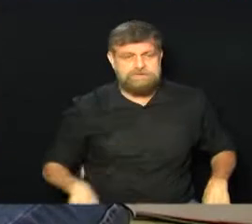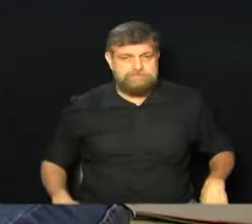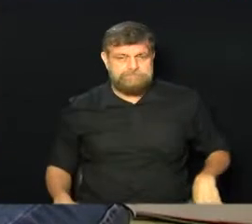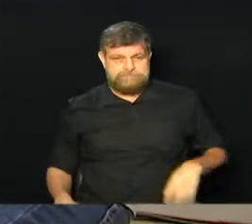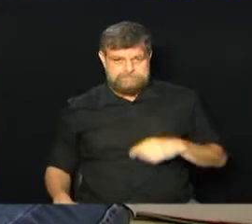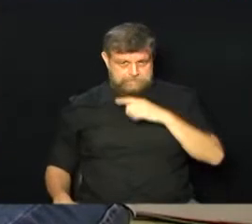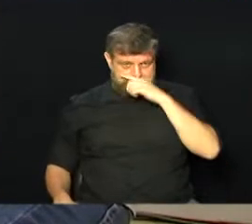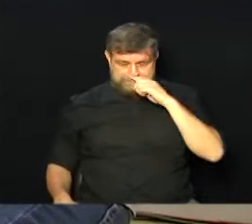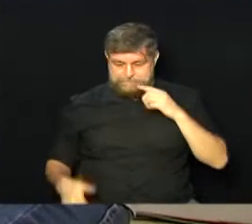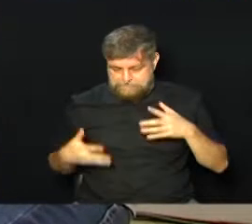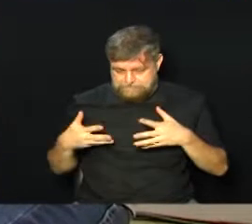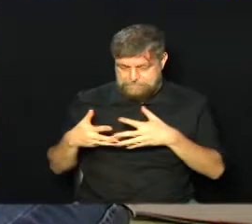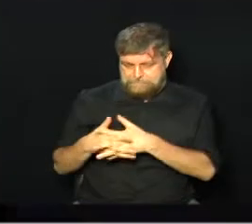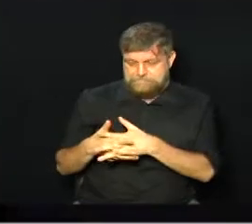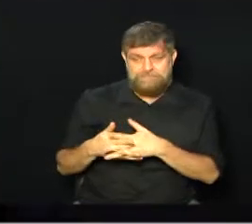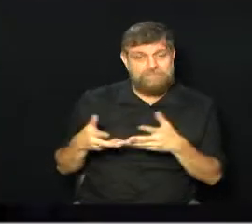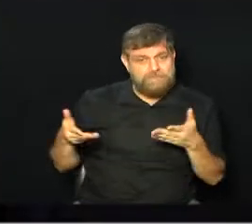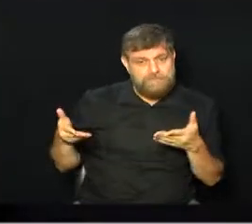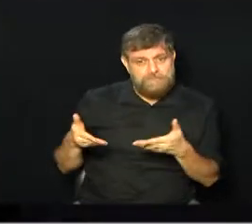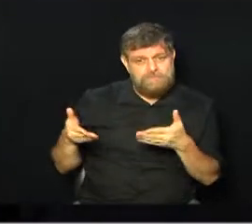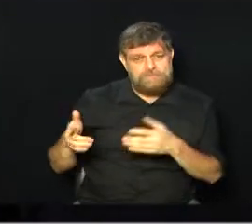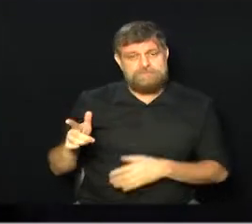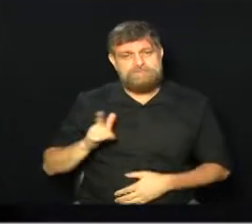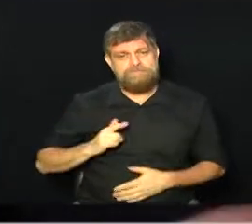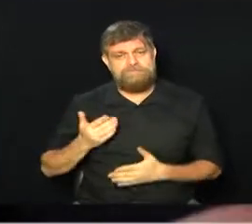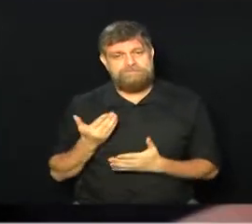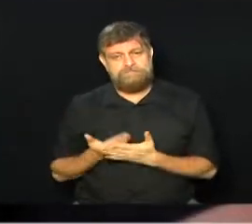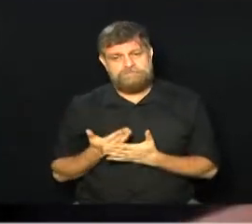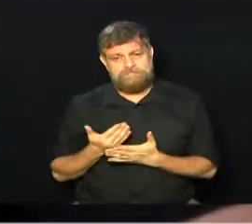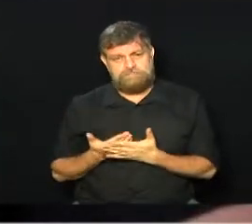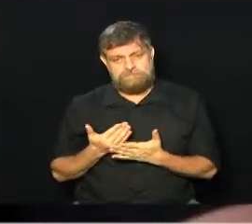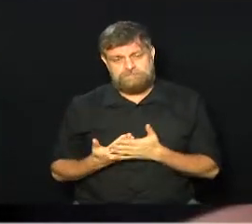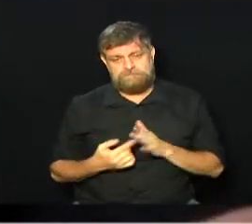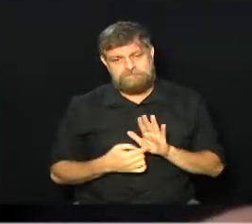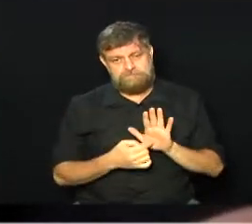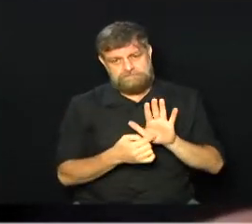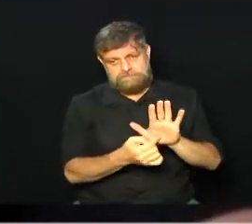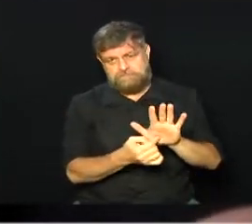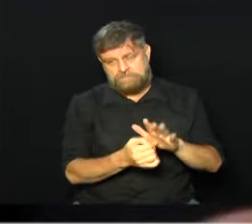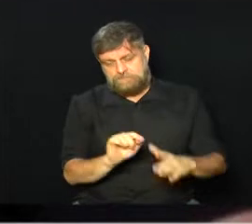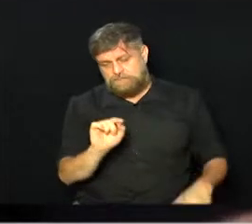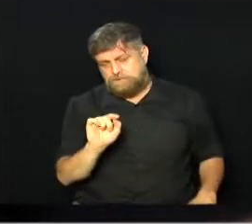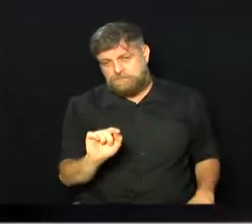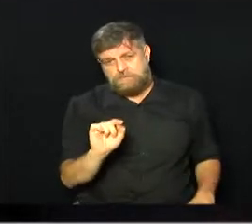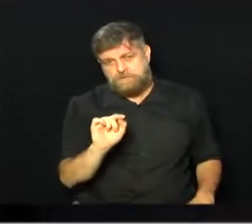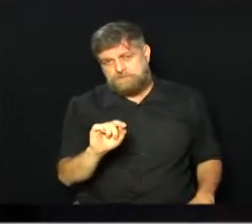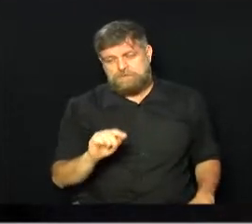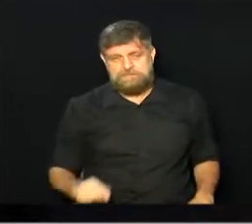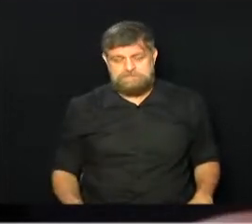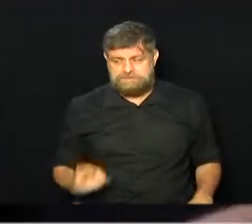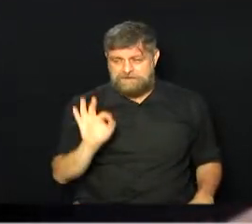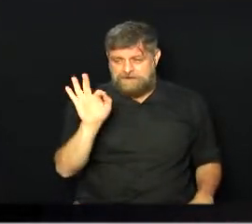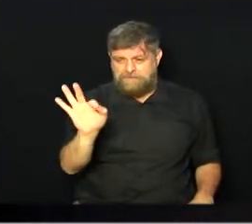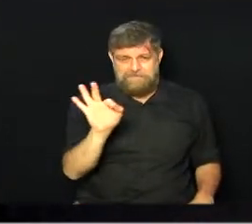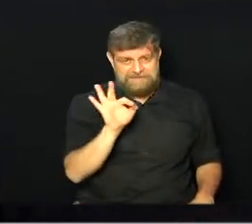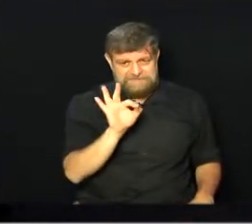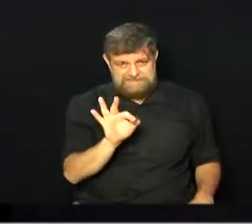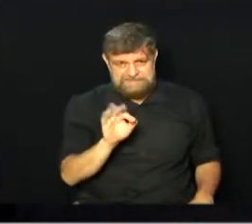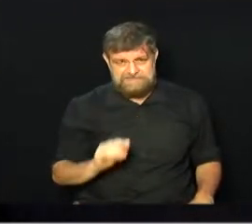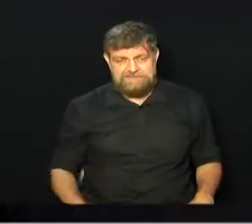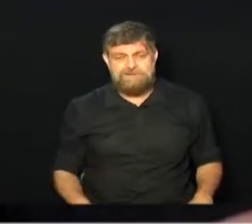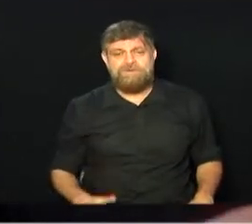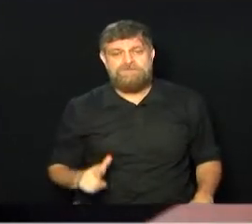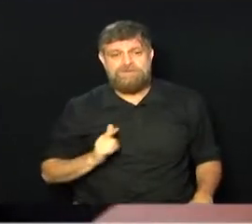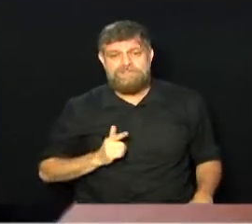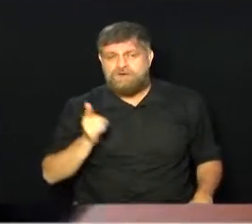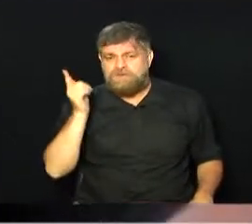Ah, é complicado. Hoje existem estudos, né, que mostram qual é o percentual de jogadores que ganham